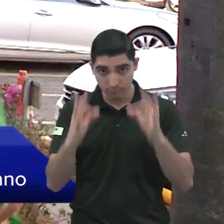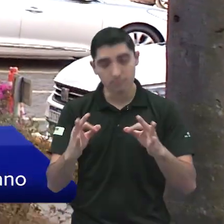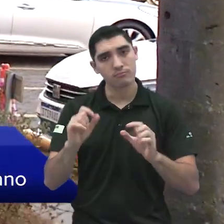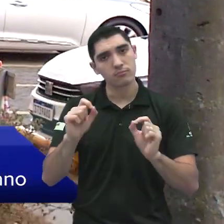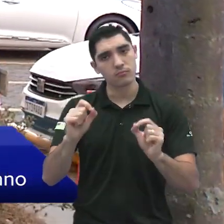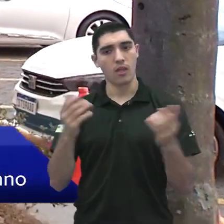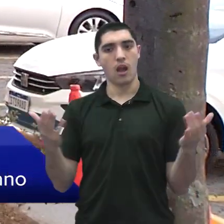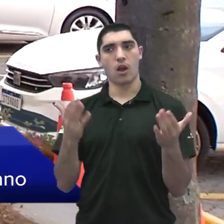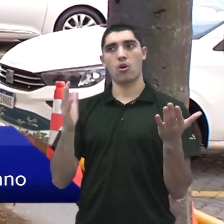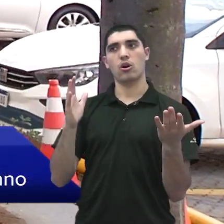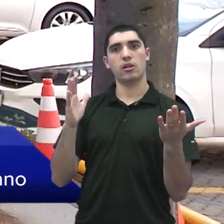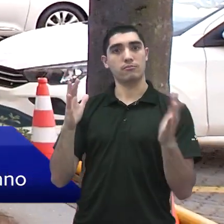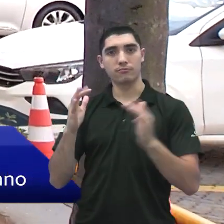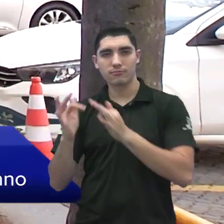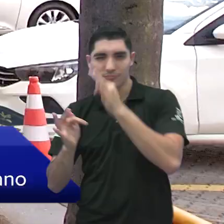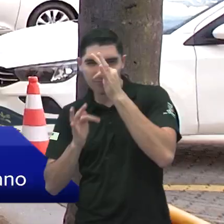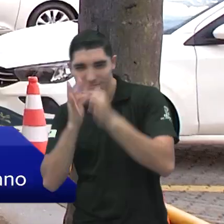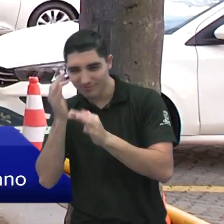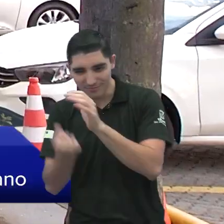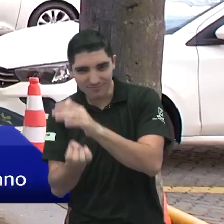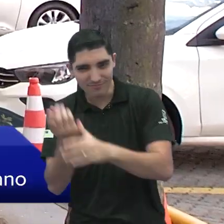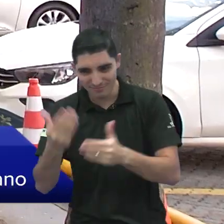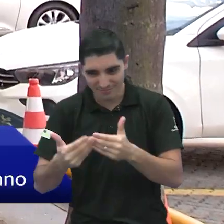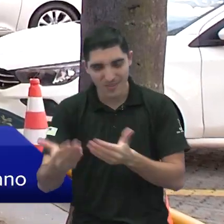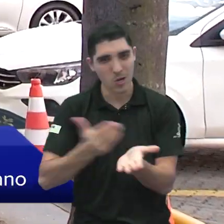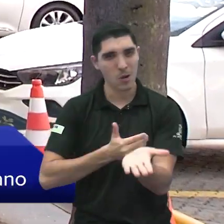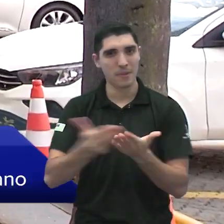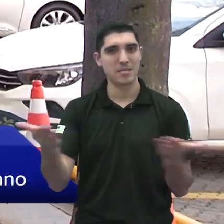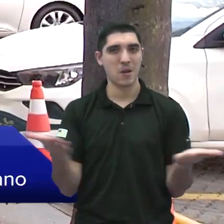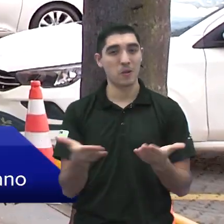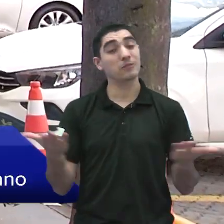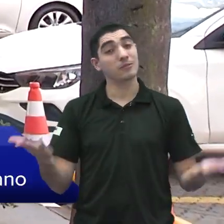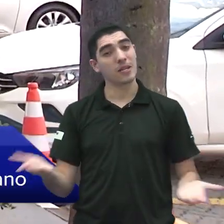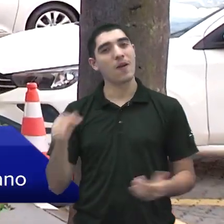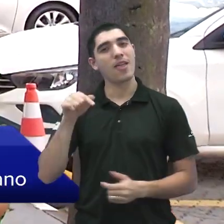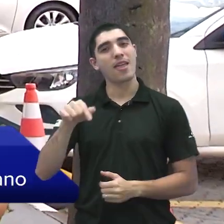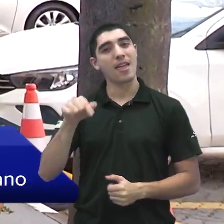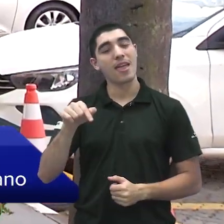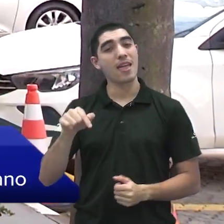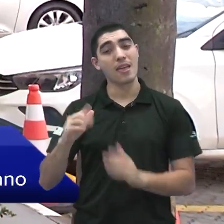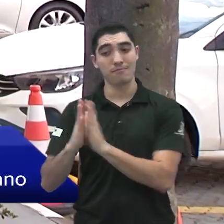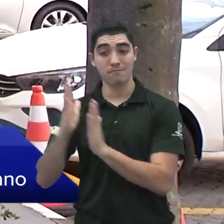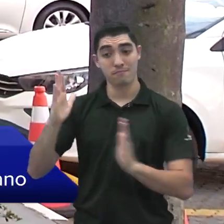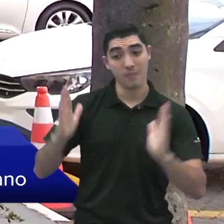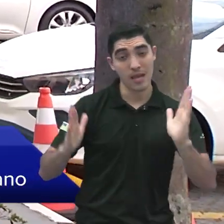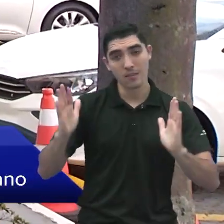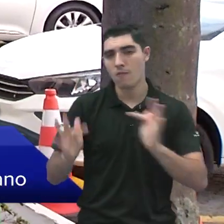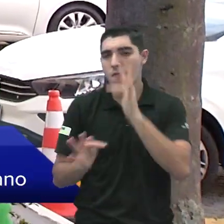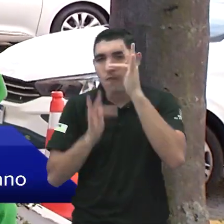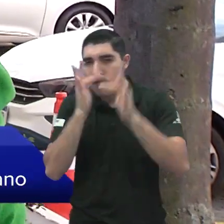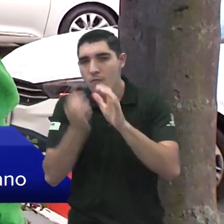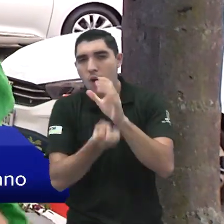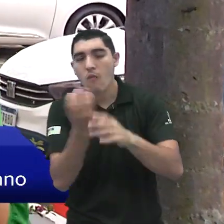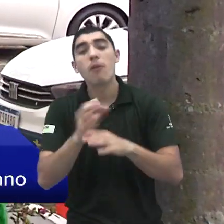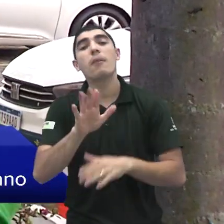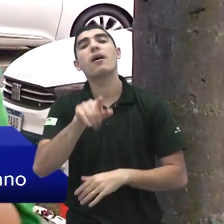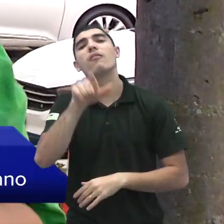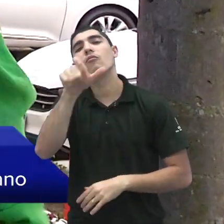atento aí nessa primavera que está chegando, nas dicas que o Guilherme deu pra gente. E a primavera, né, eu comentei que é a estação das flores. E você aí